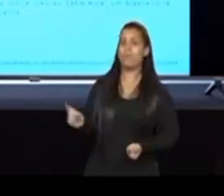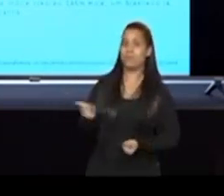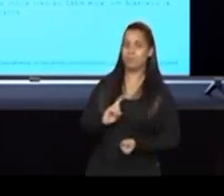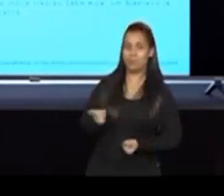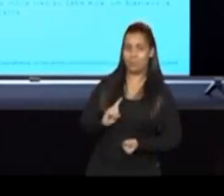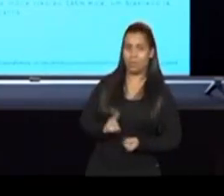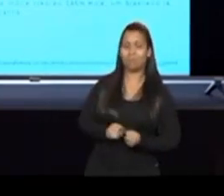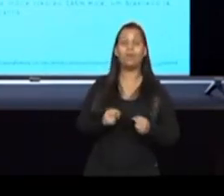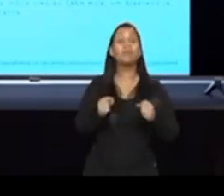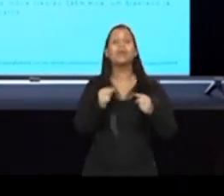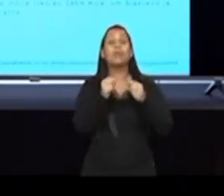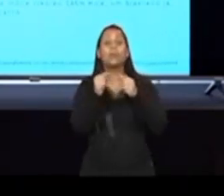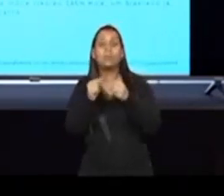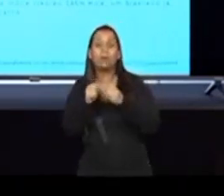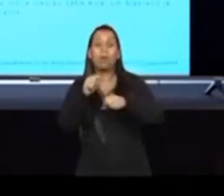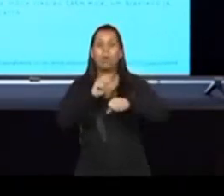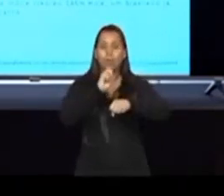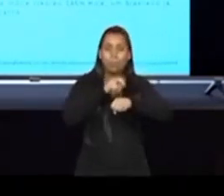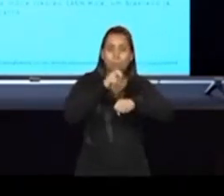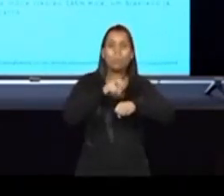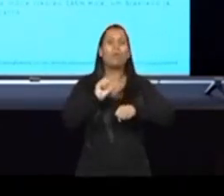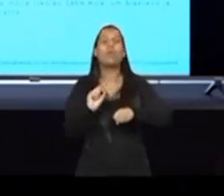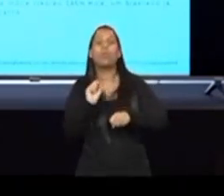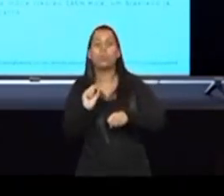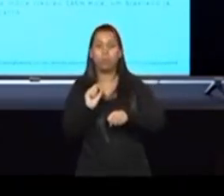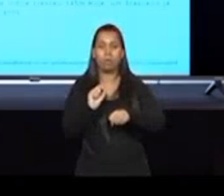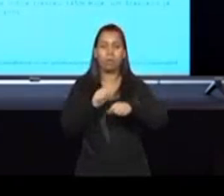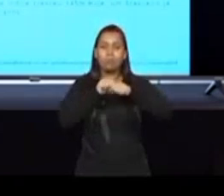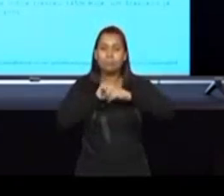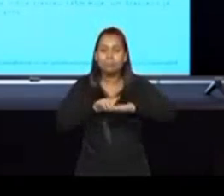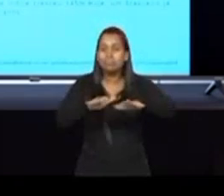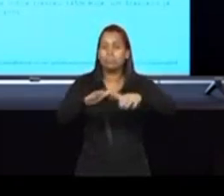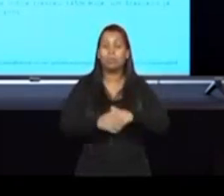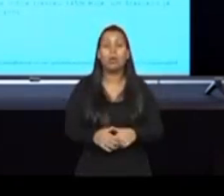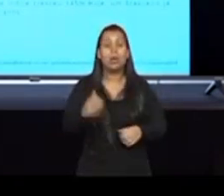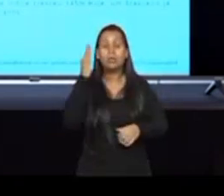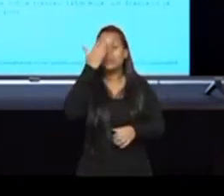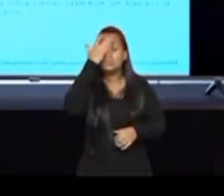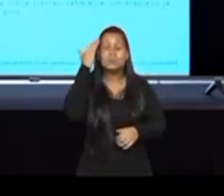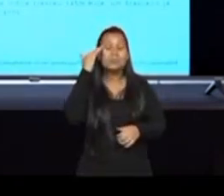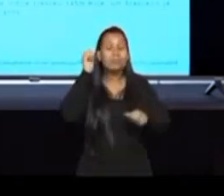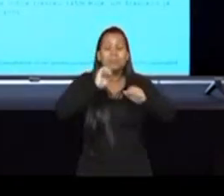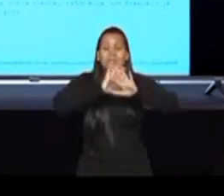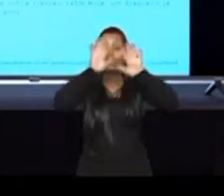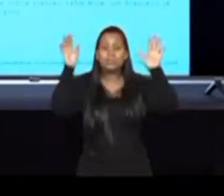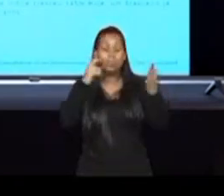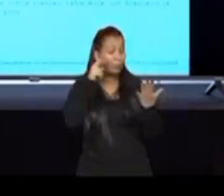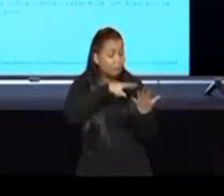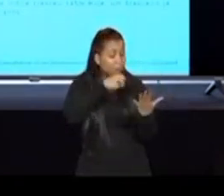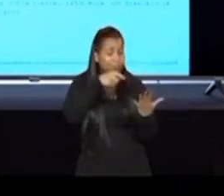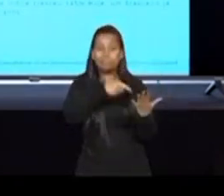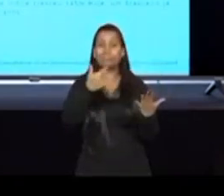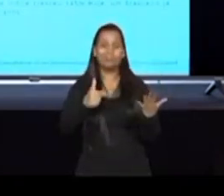associar a questão dos germes com a proliferação de doenças. As pessoas não entendiam muito bem, porque não conseguiam enxergar esses germes nas